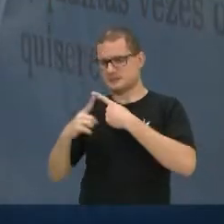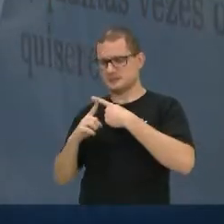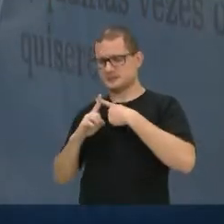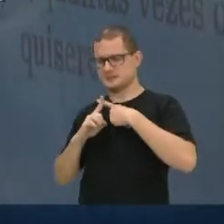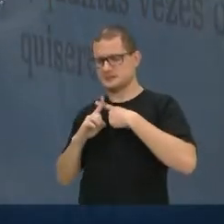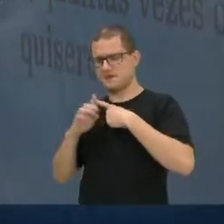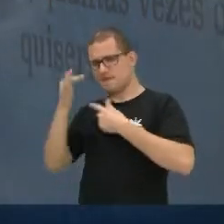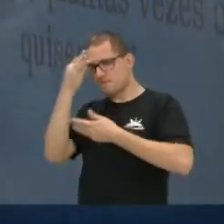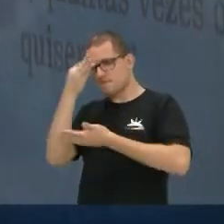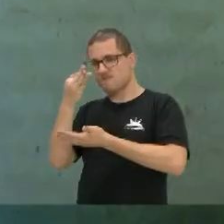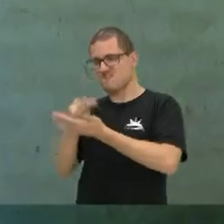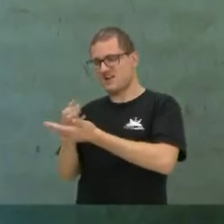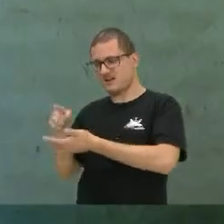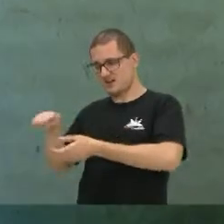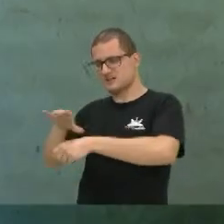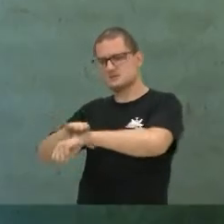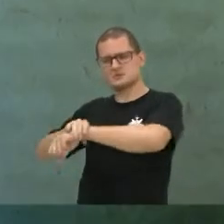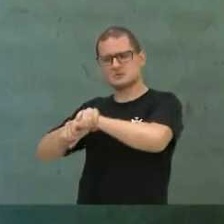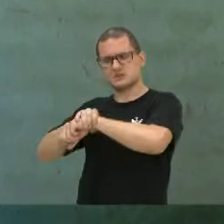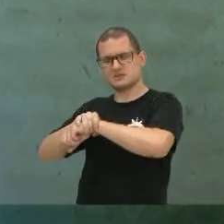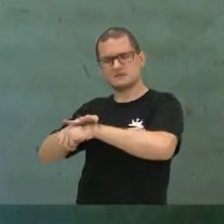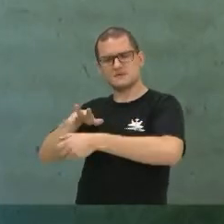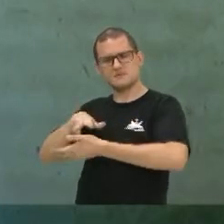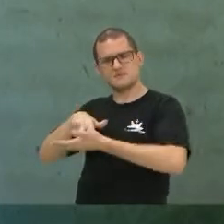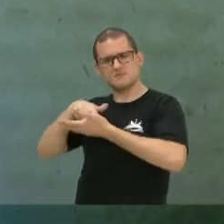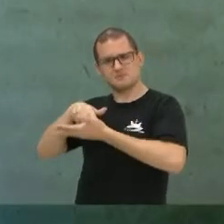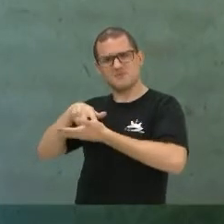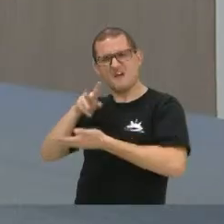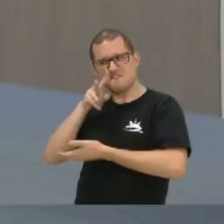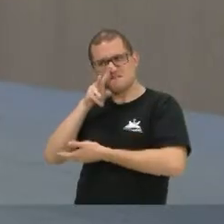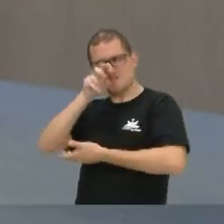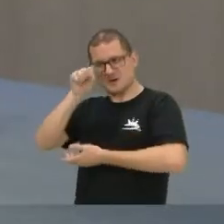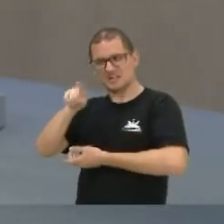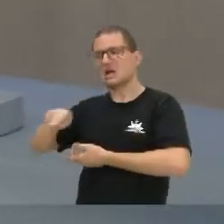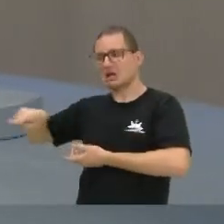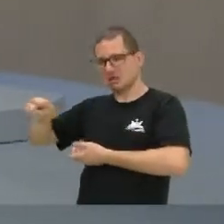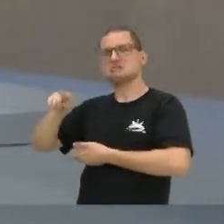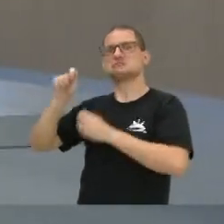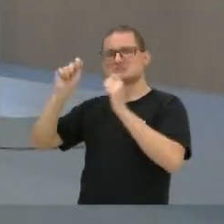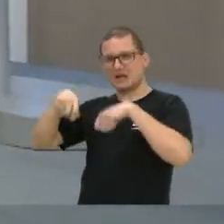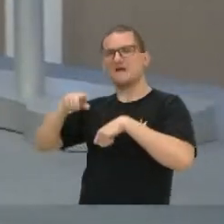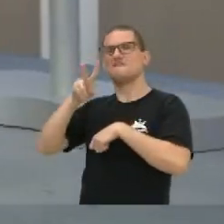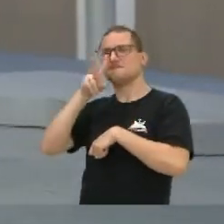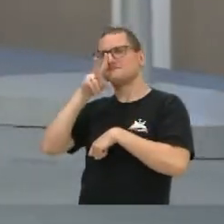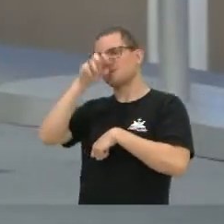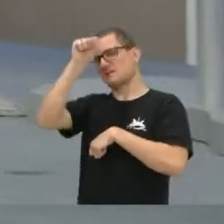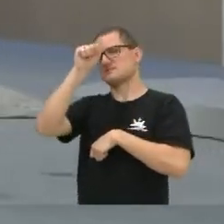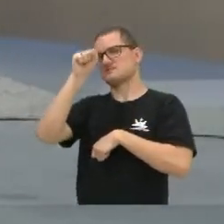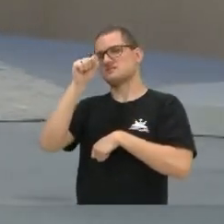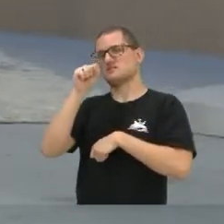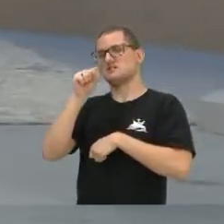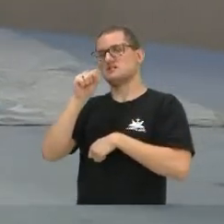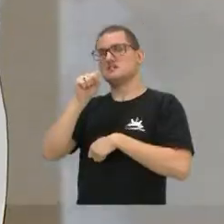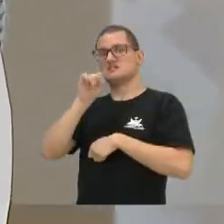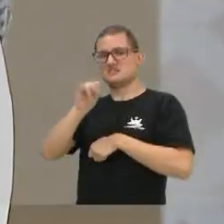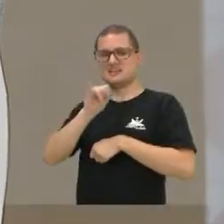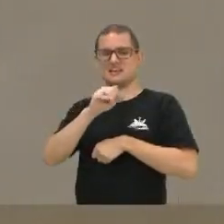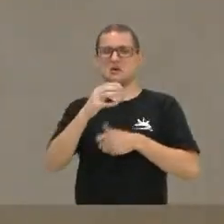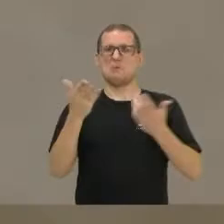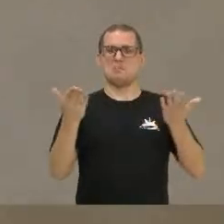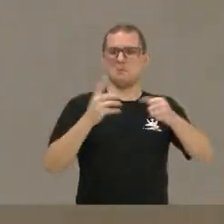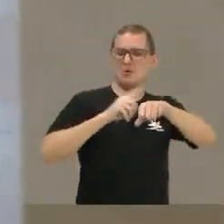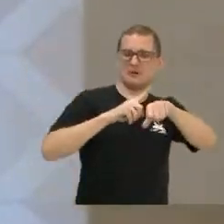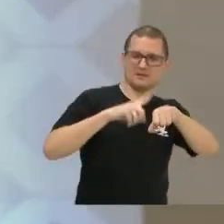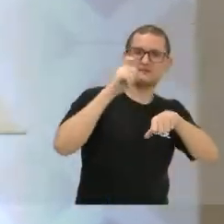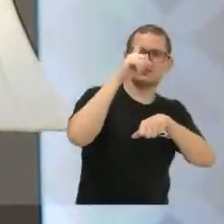que os cristãos saibam fortes eleição em tempos de perseguição